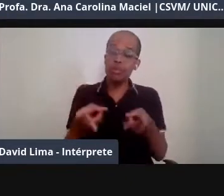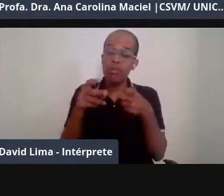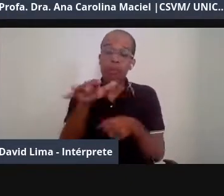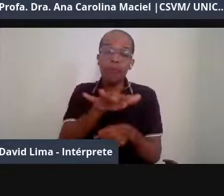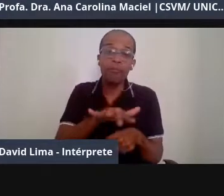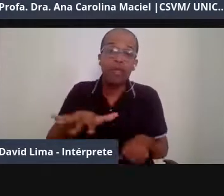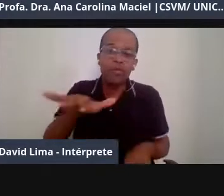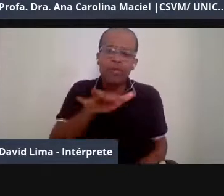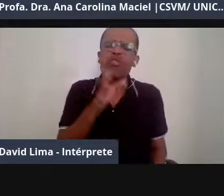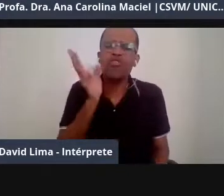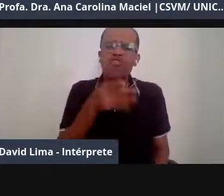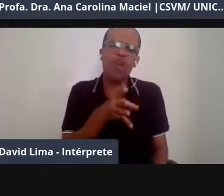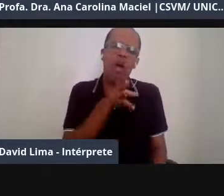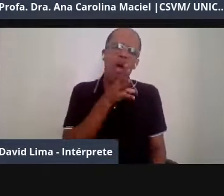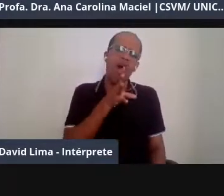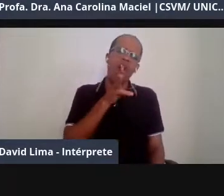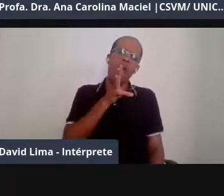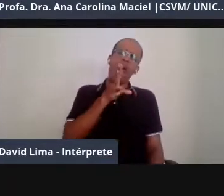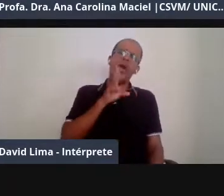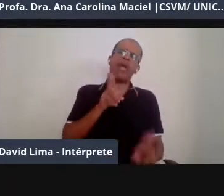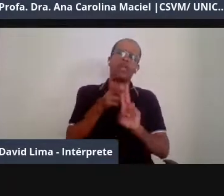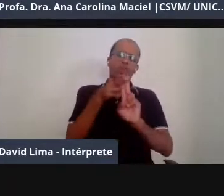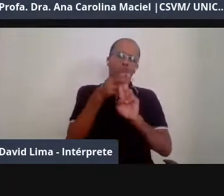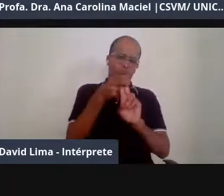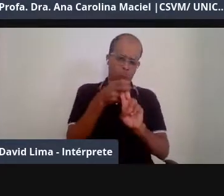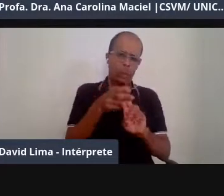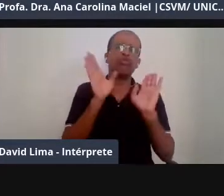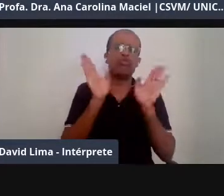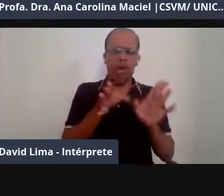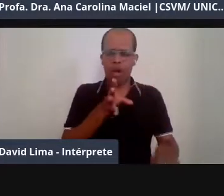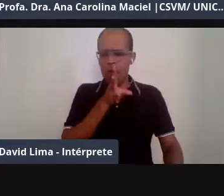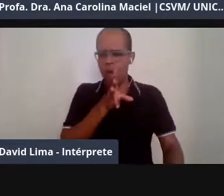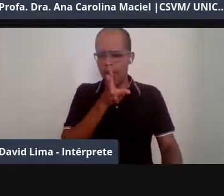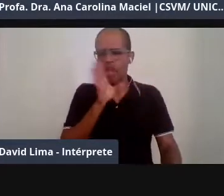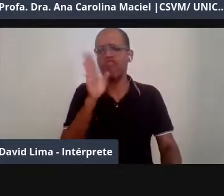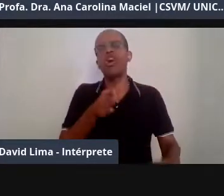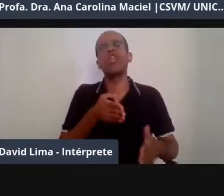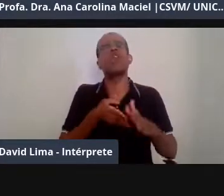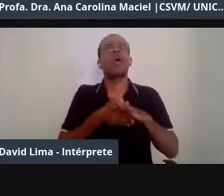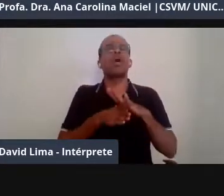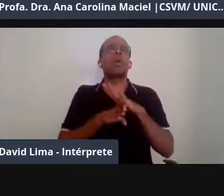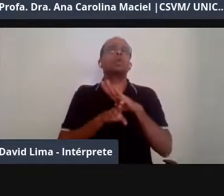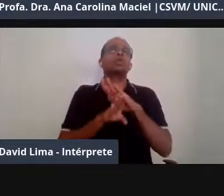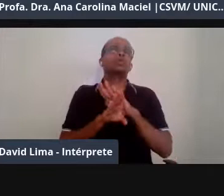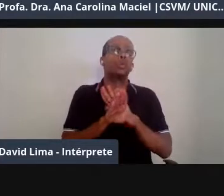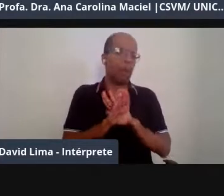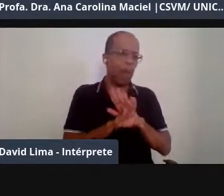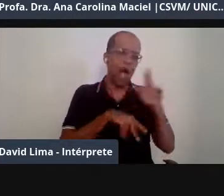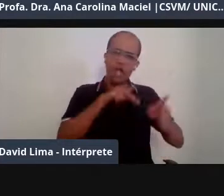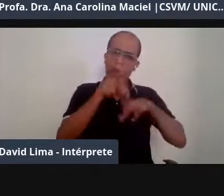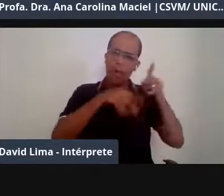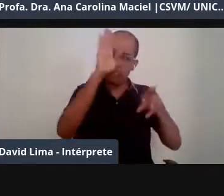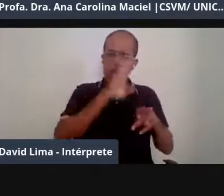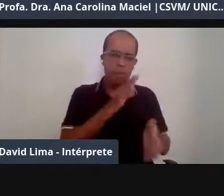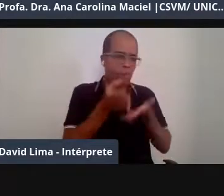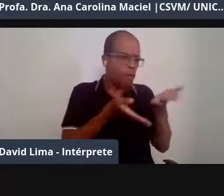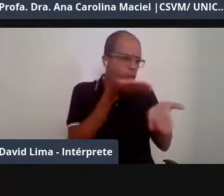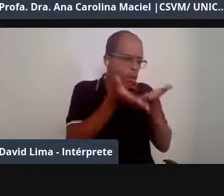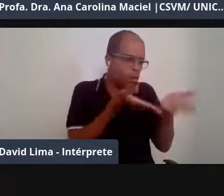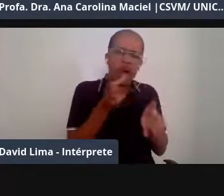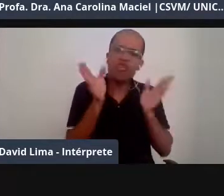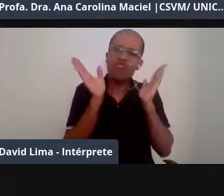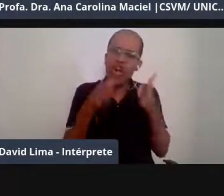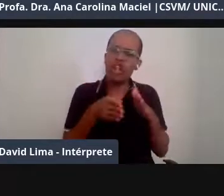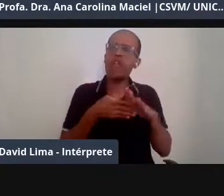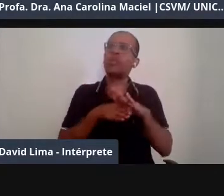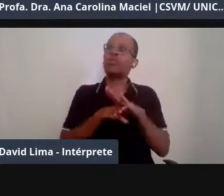que já conheciam o Sistema Único de Saúde, já conheciam o SUS, já estavam acostumados a lidar com a população brasileira, especialmente em áreas